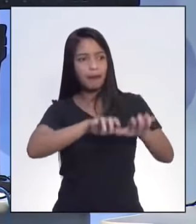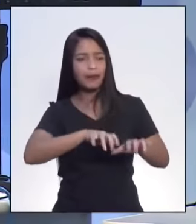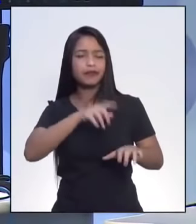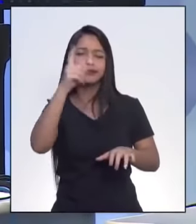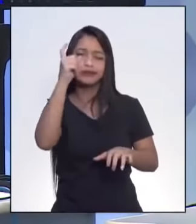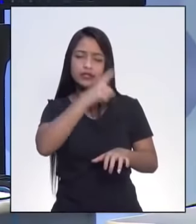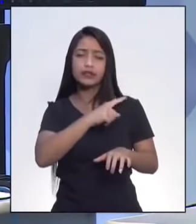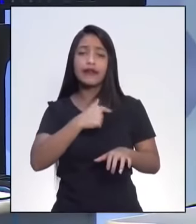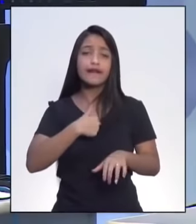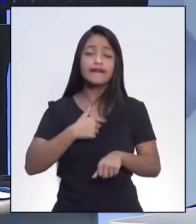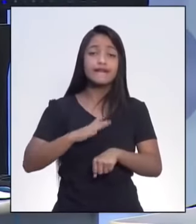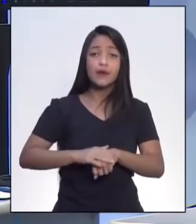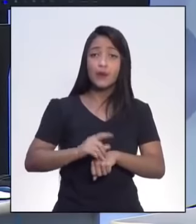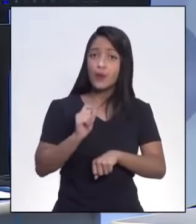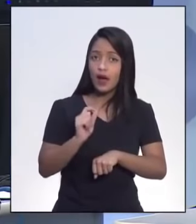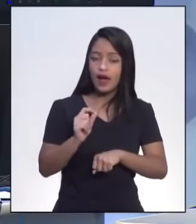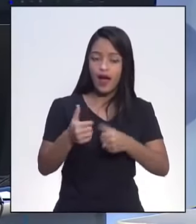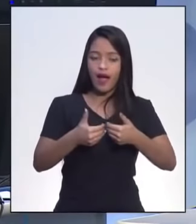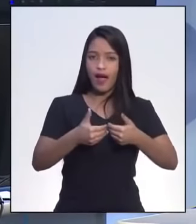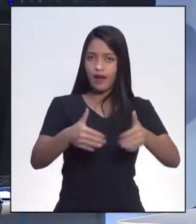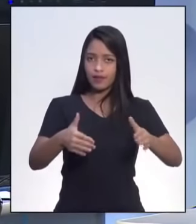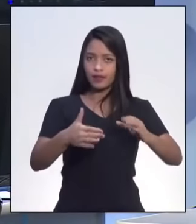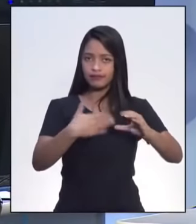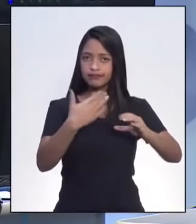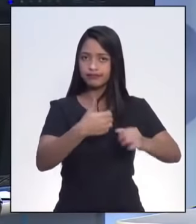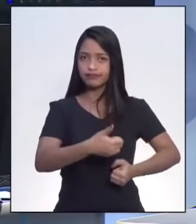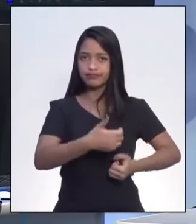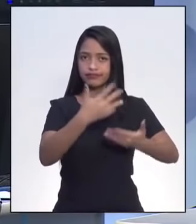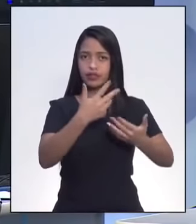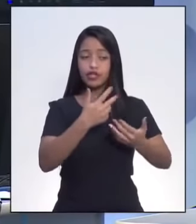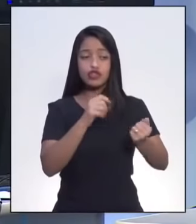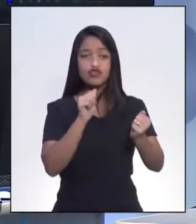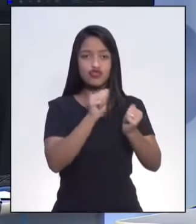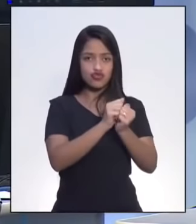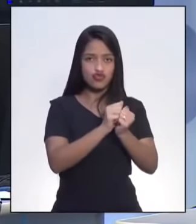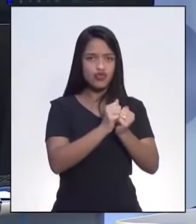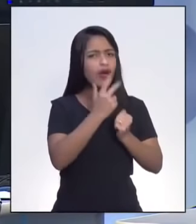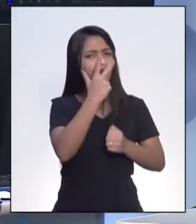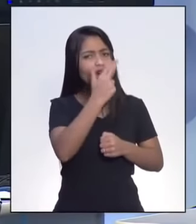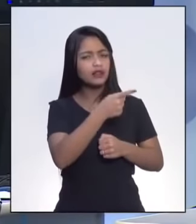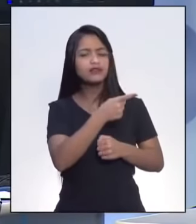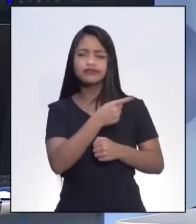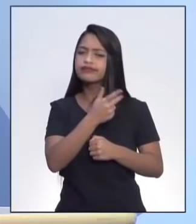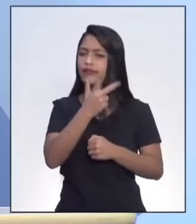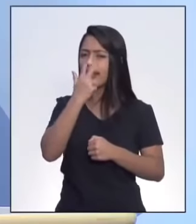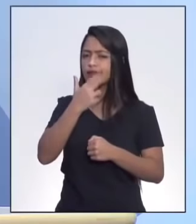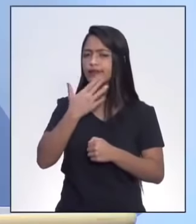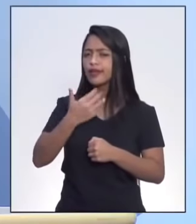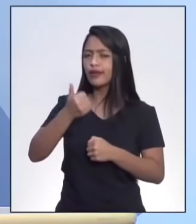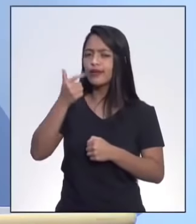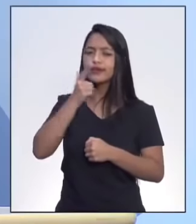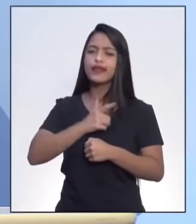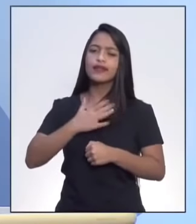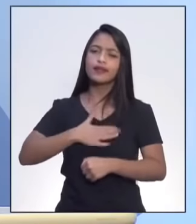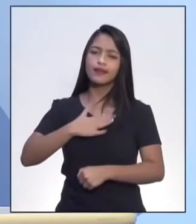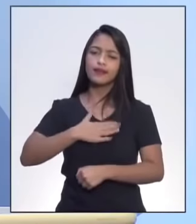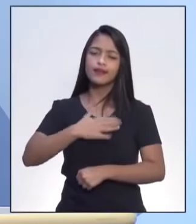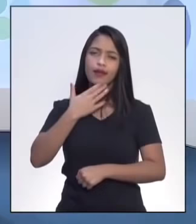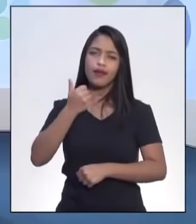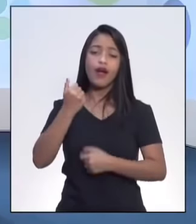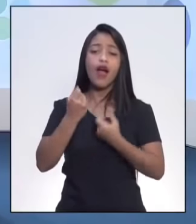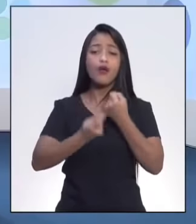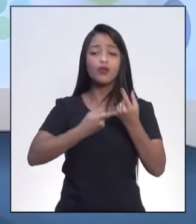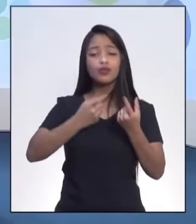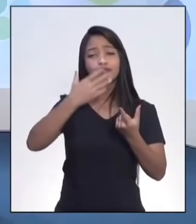chat aberto. E aí a gente vai tentar ir fazendo junto. O que você acha, Andréia? Acho que fica mais tranquilo assim. Porque alguns esqueceram de